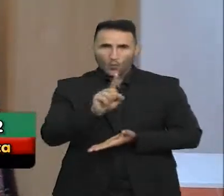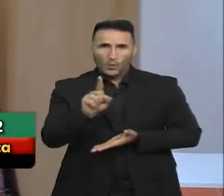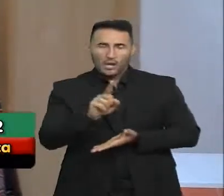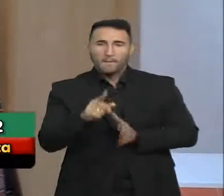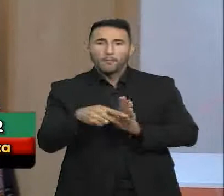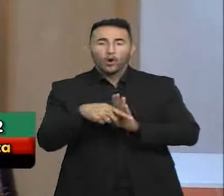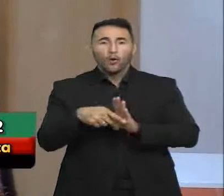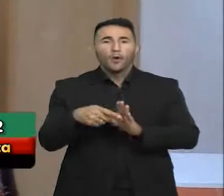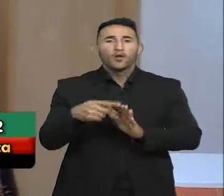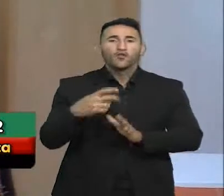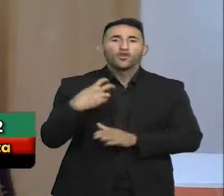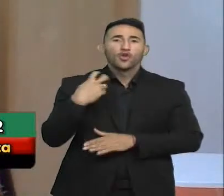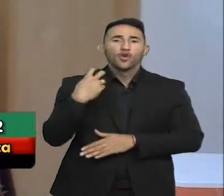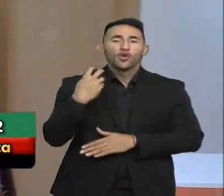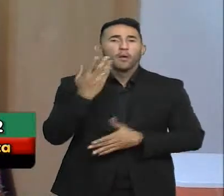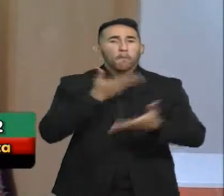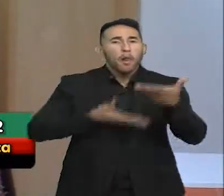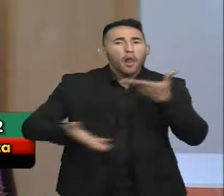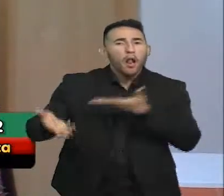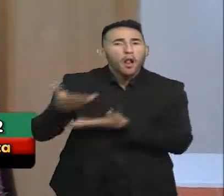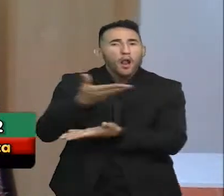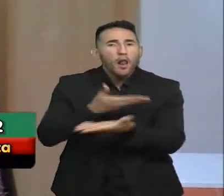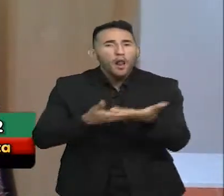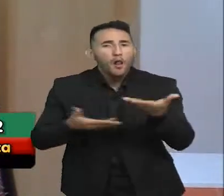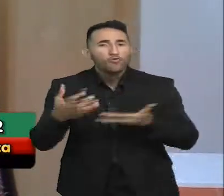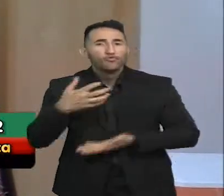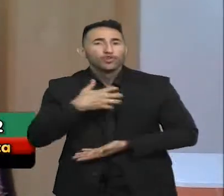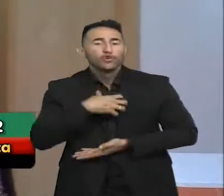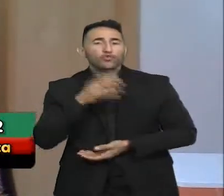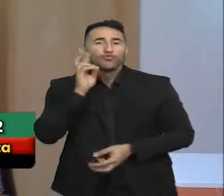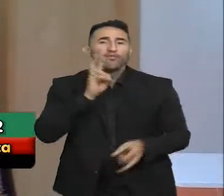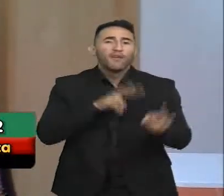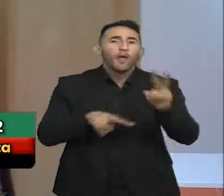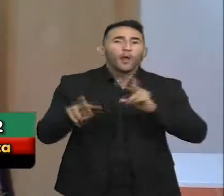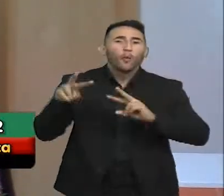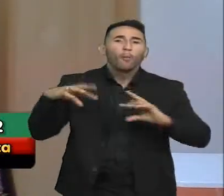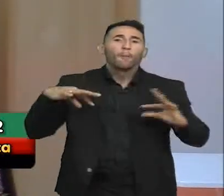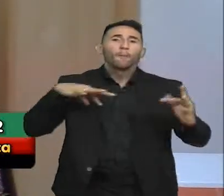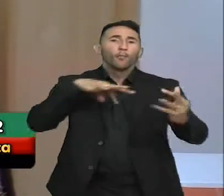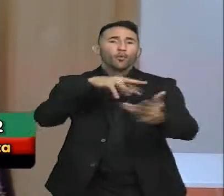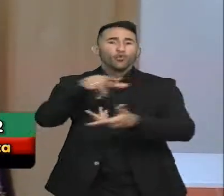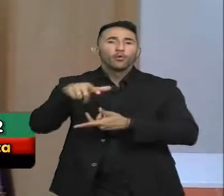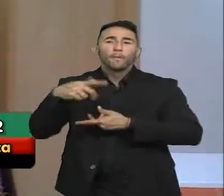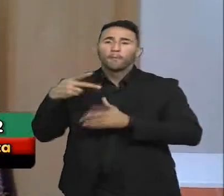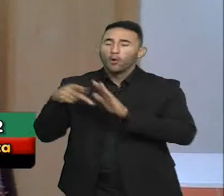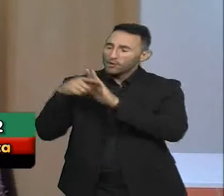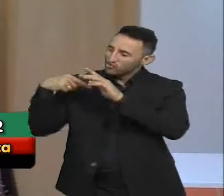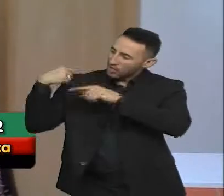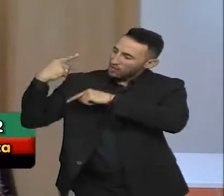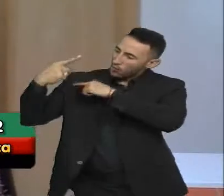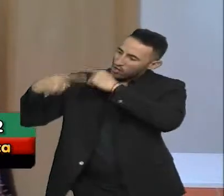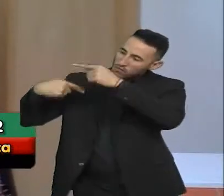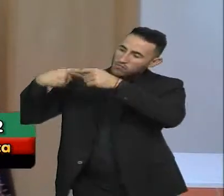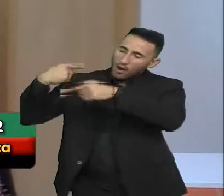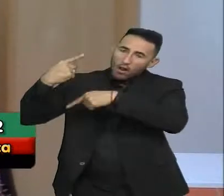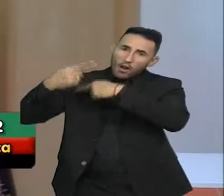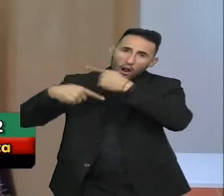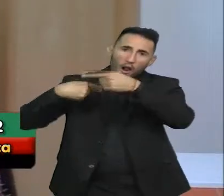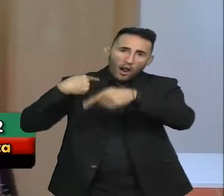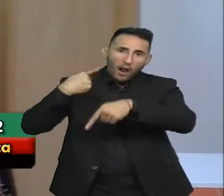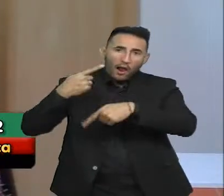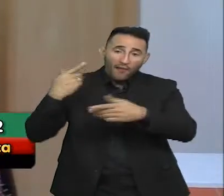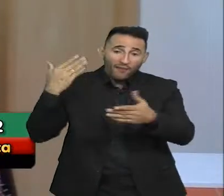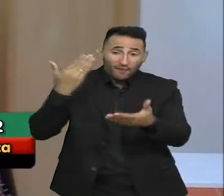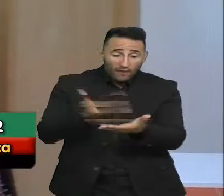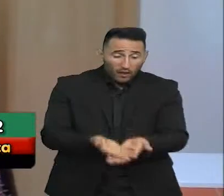outra forma de ver o mundo, que foi passado o quê? De geração para geração. Principalmente pelos nossos ancestrais,